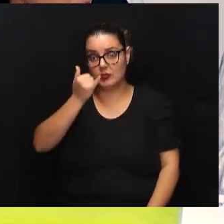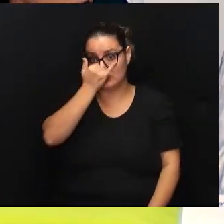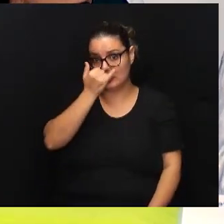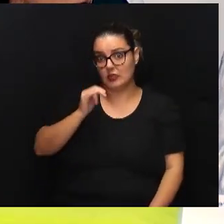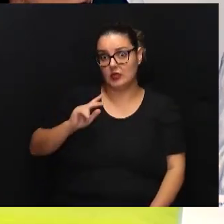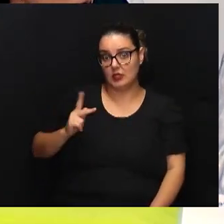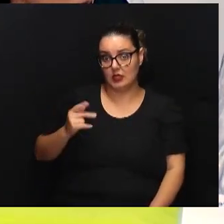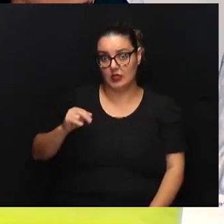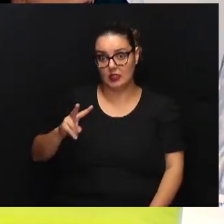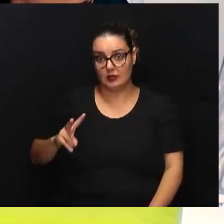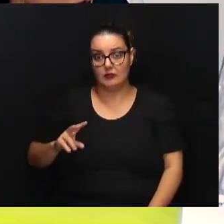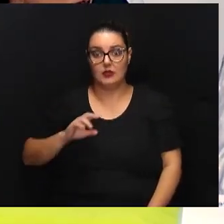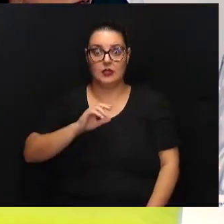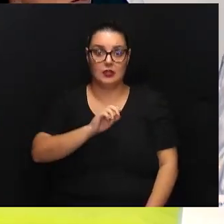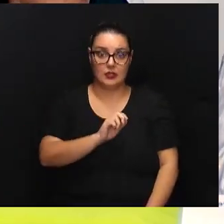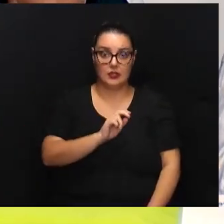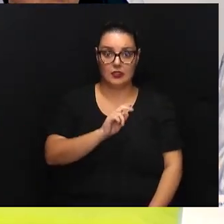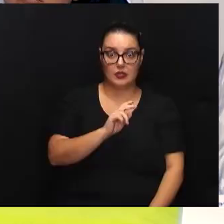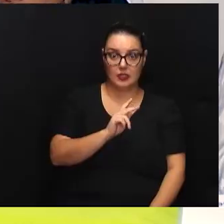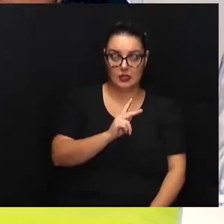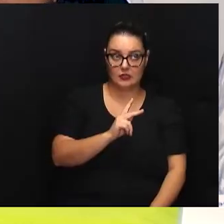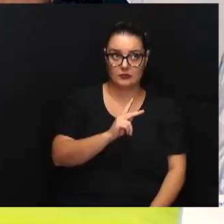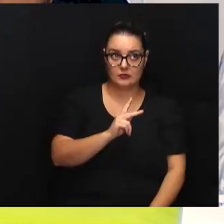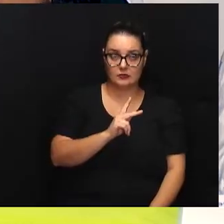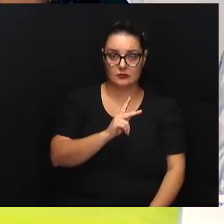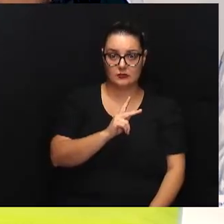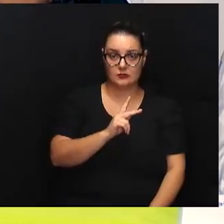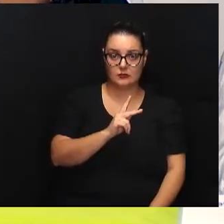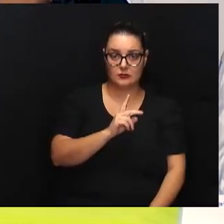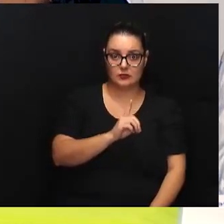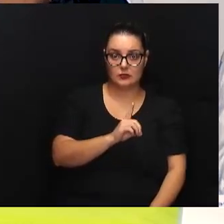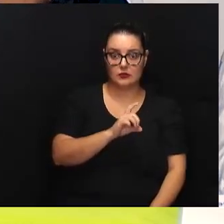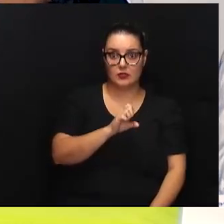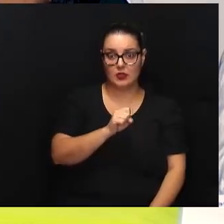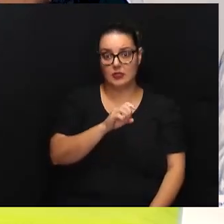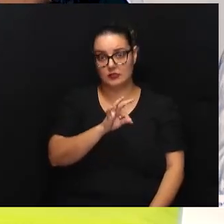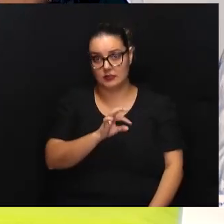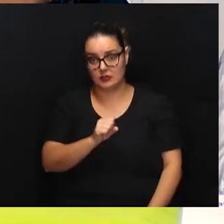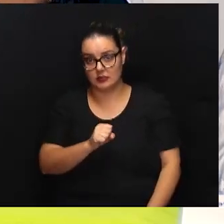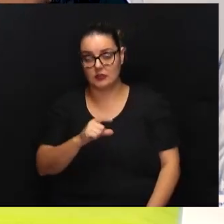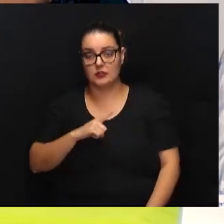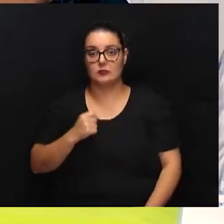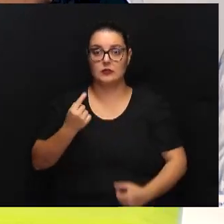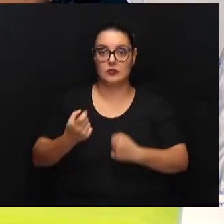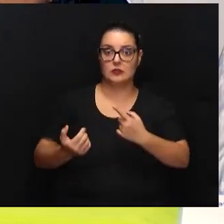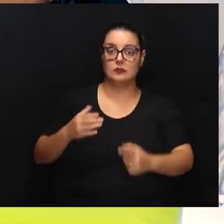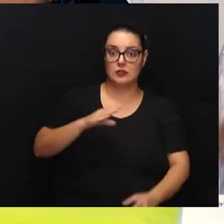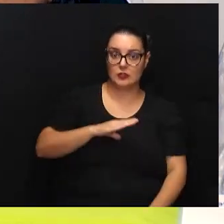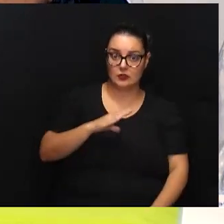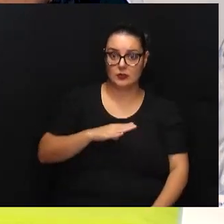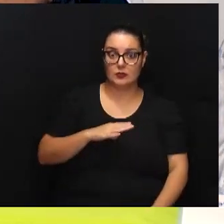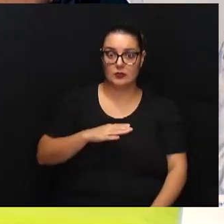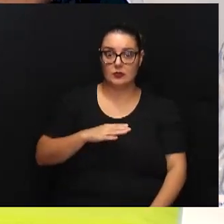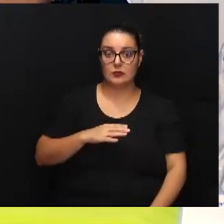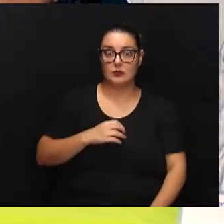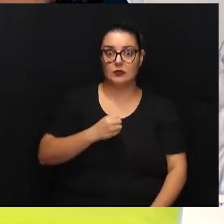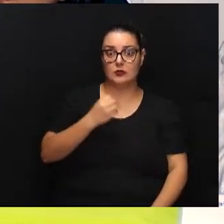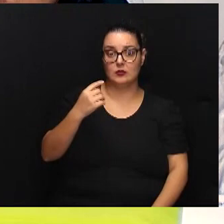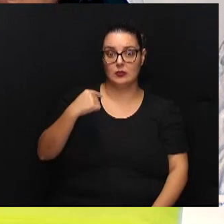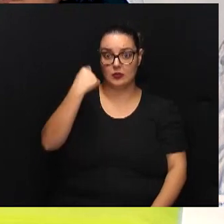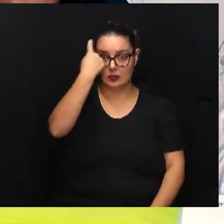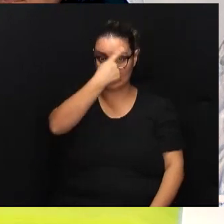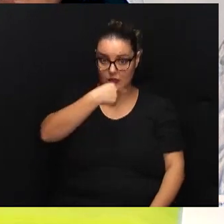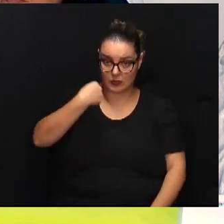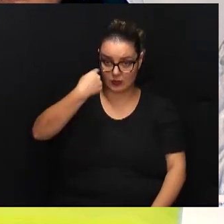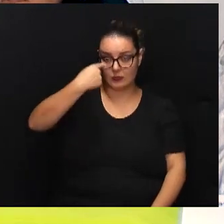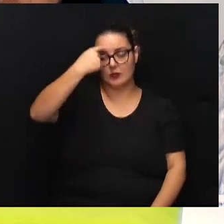Nós temos alguns municípios em que as pessoas precisam viajar durante 1h30 para as cidades